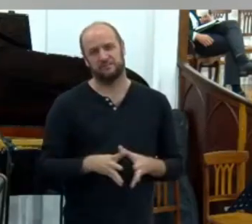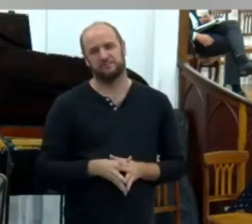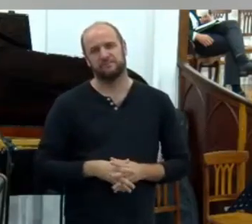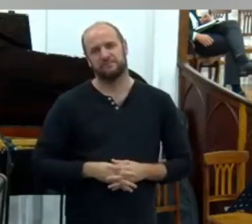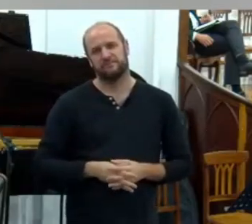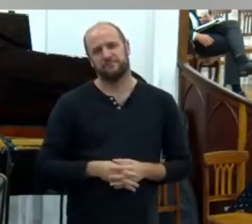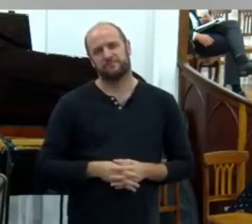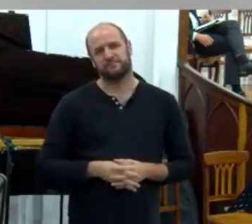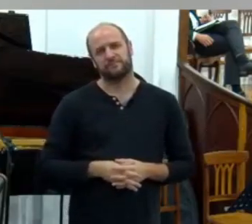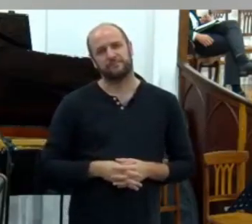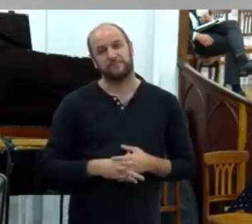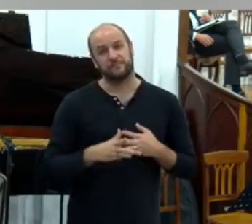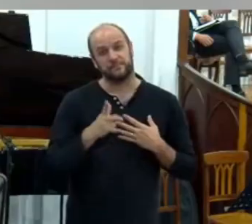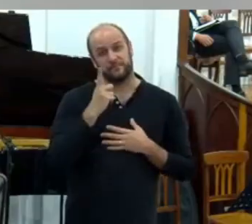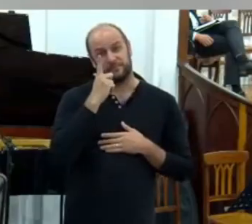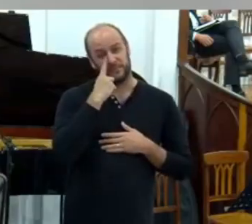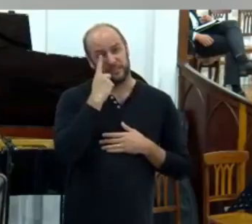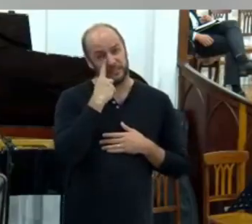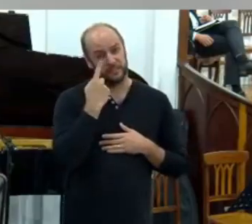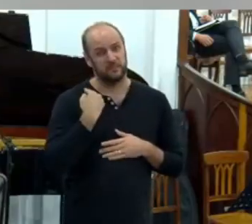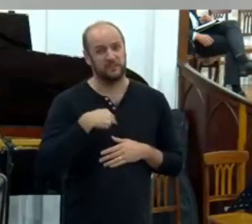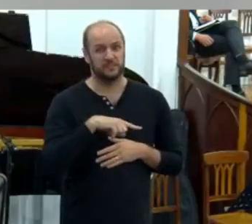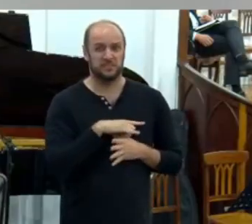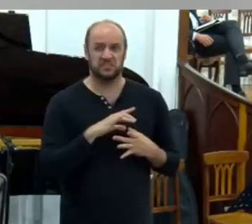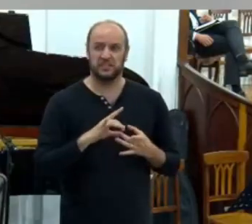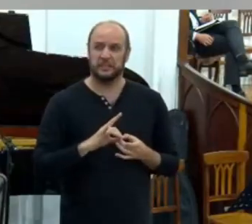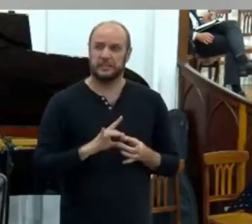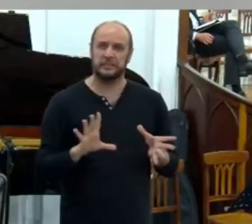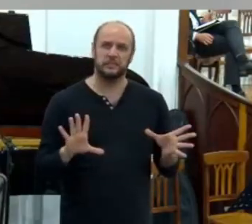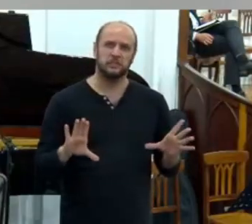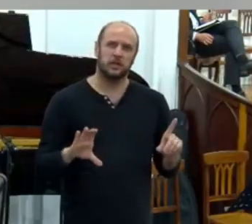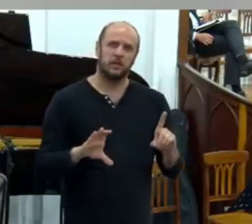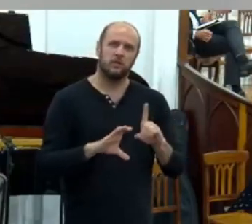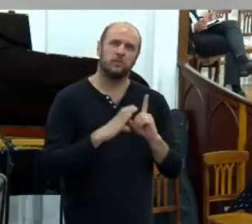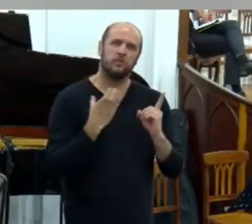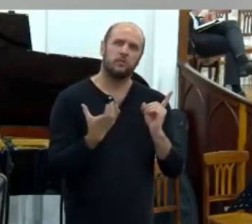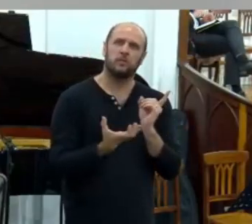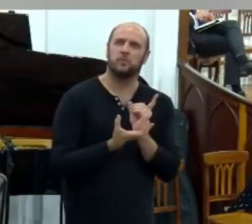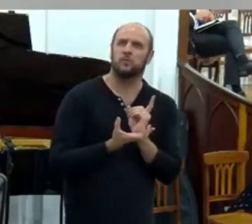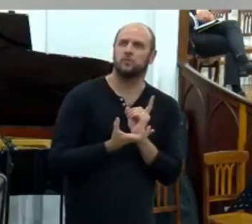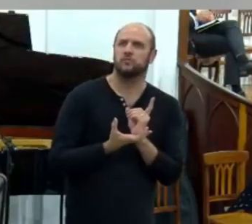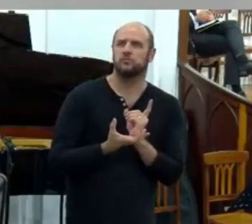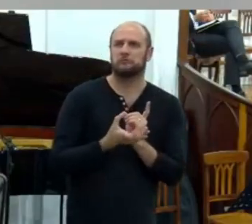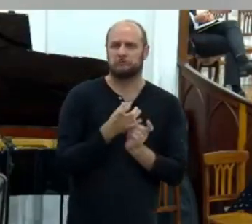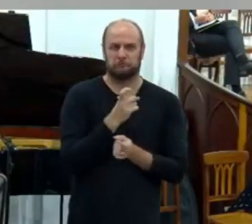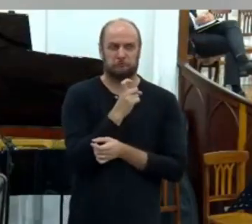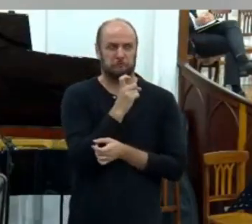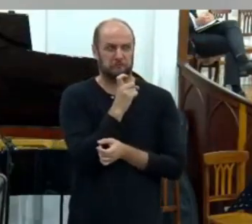Que é o perigo de transformarmos o culto em algo mecânico, frio,